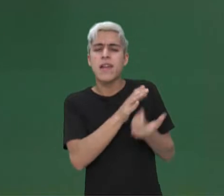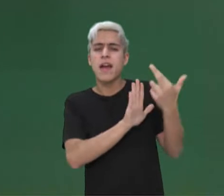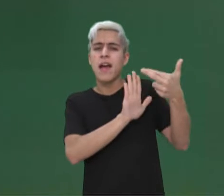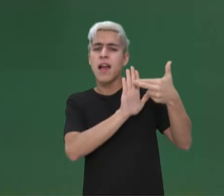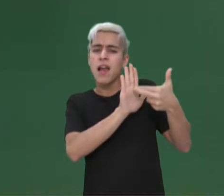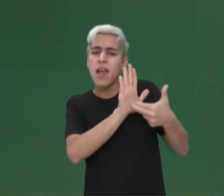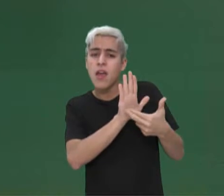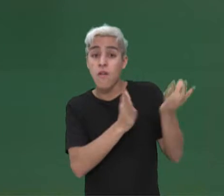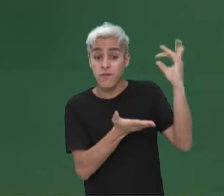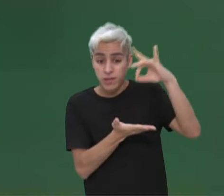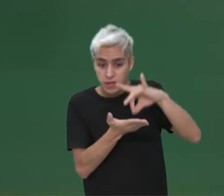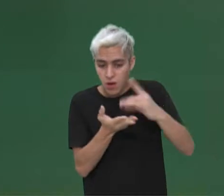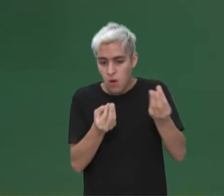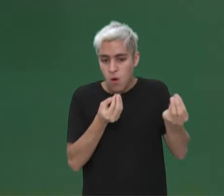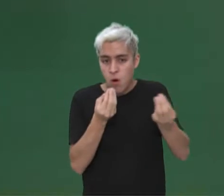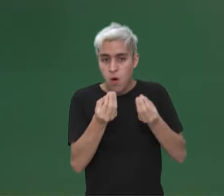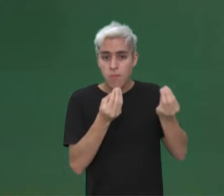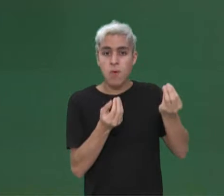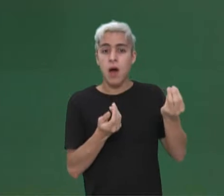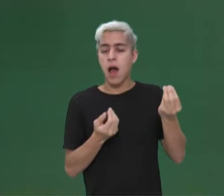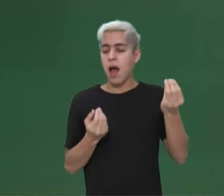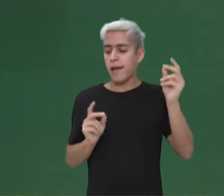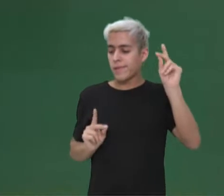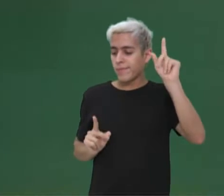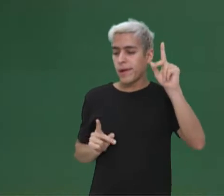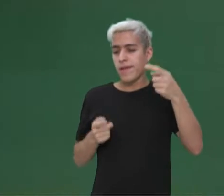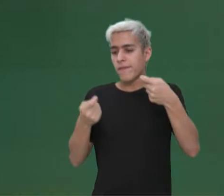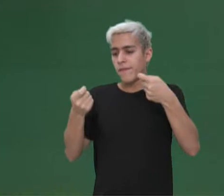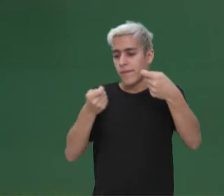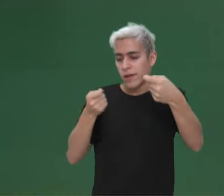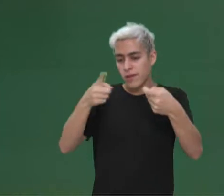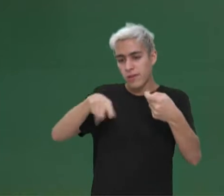governo oficialmente da Espanha sobre essas terras da América.